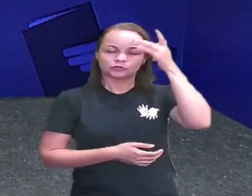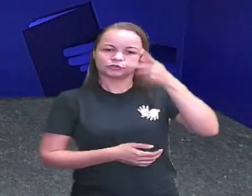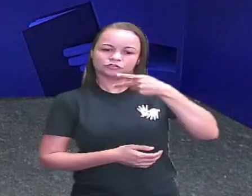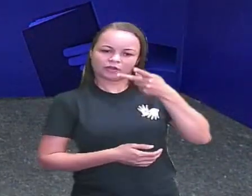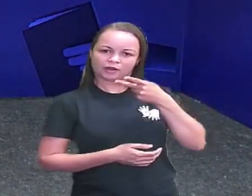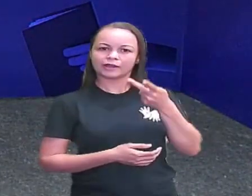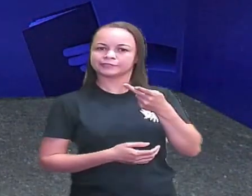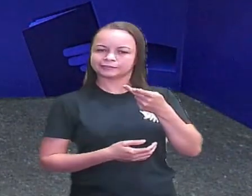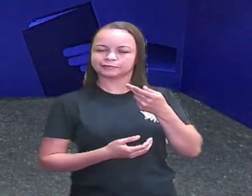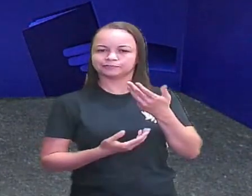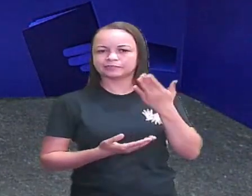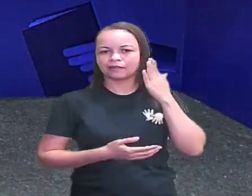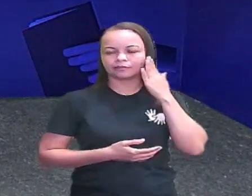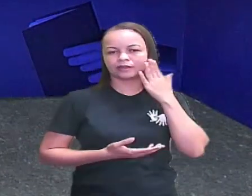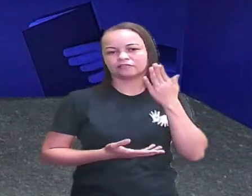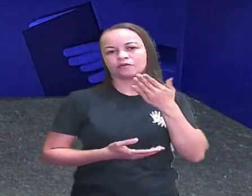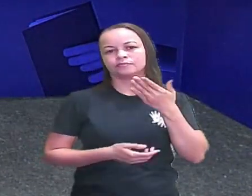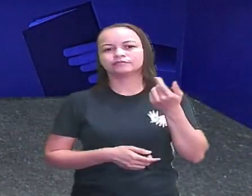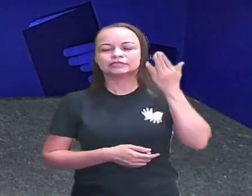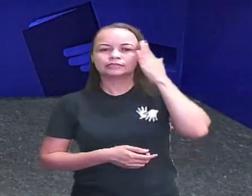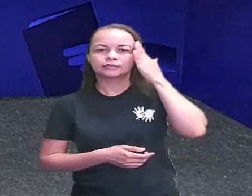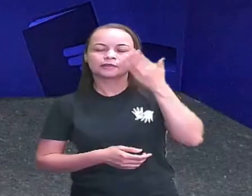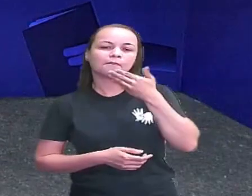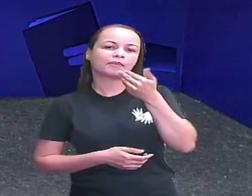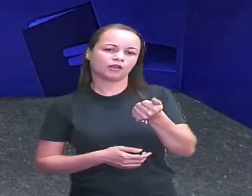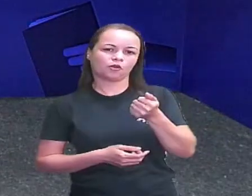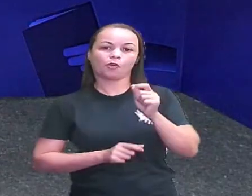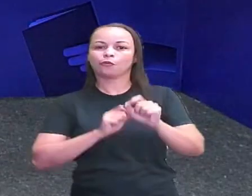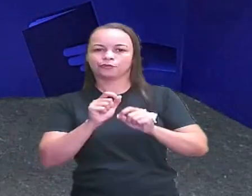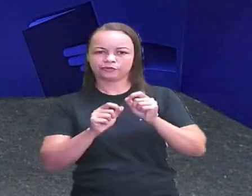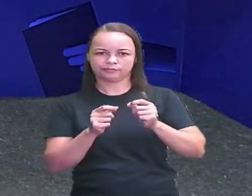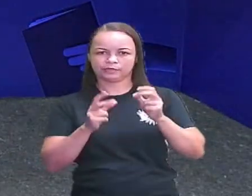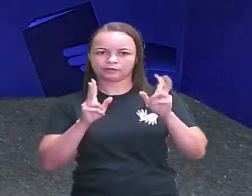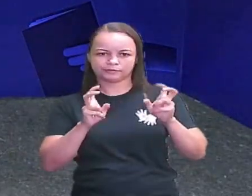deparam. Vamos entender melhor o que vem a ser isso.